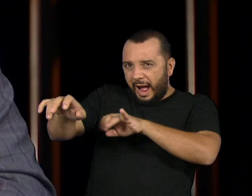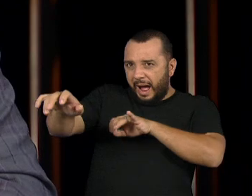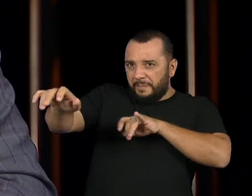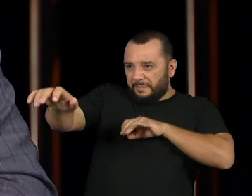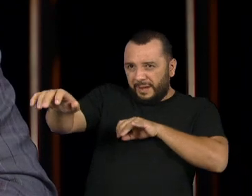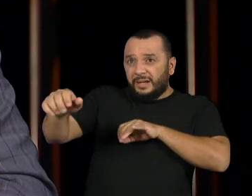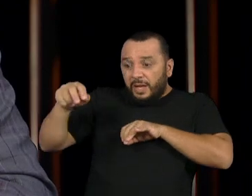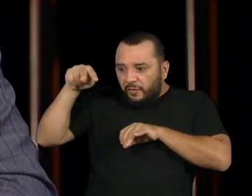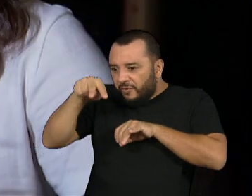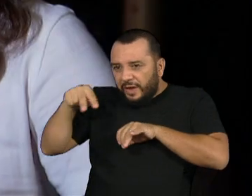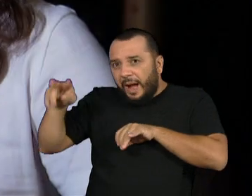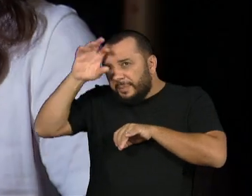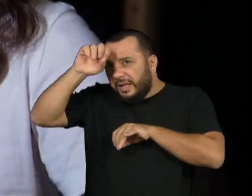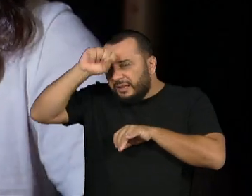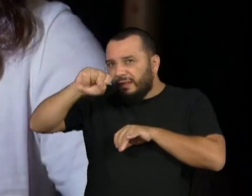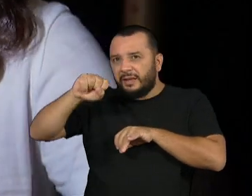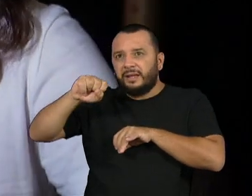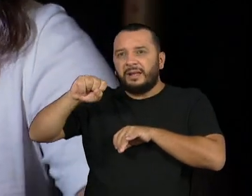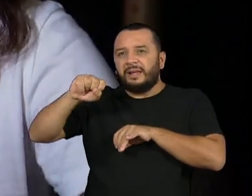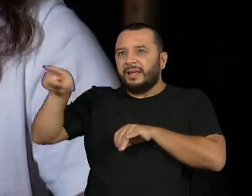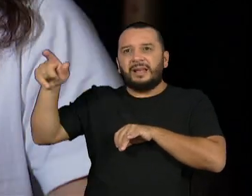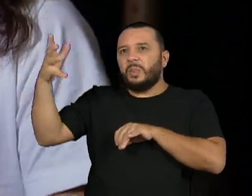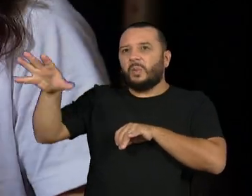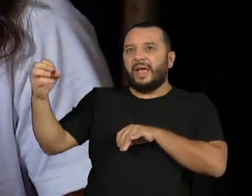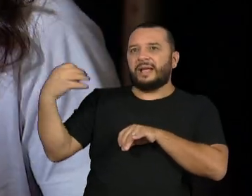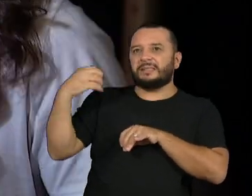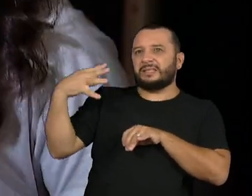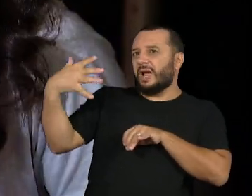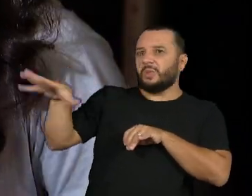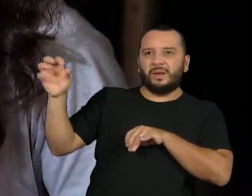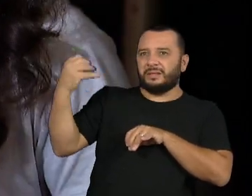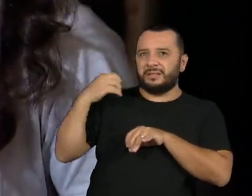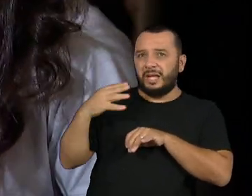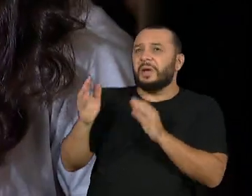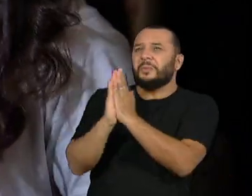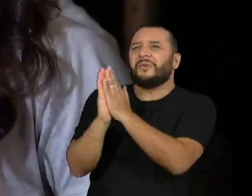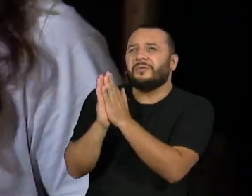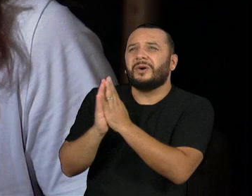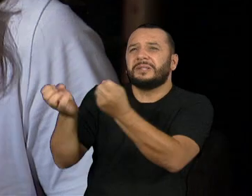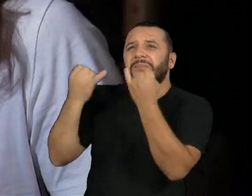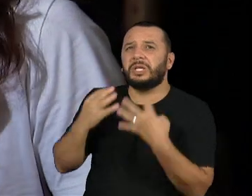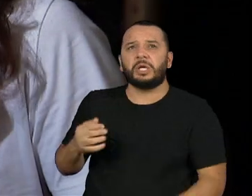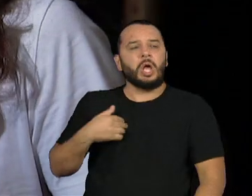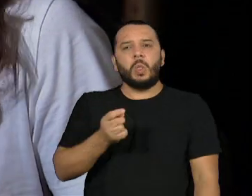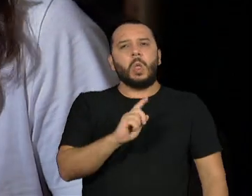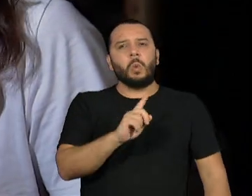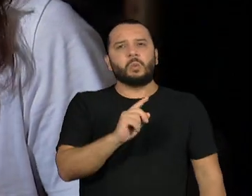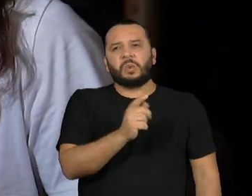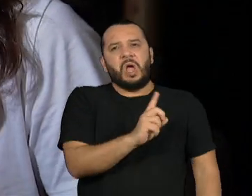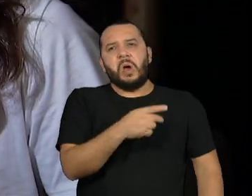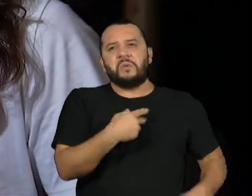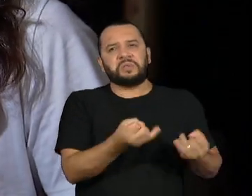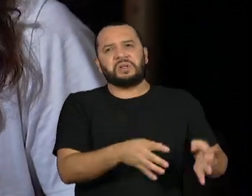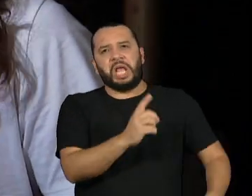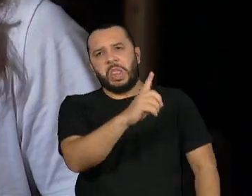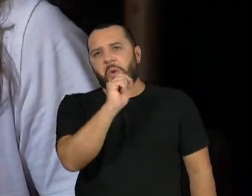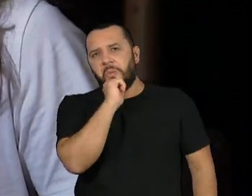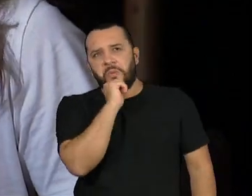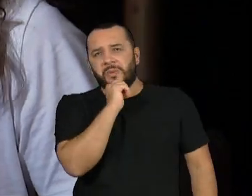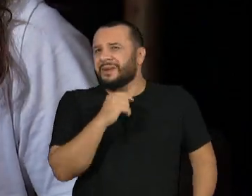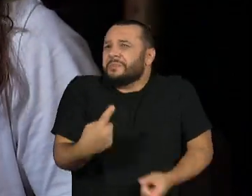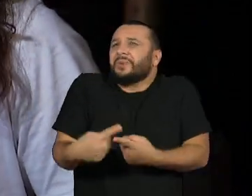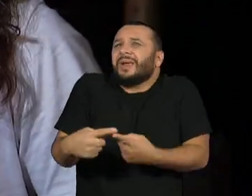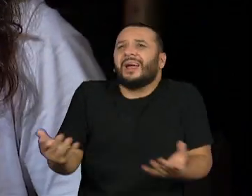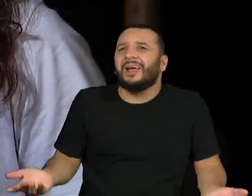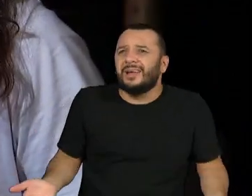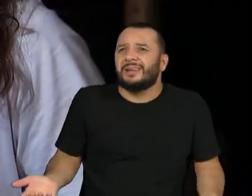não vou te ensinar. Aprenda. Ele não queria. Eu pedi, pai, por favor, me explica. Ele, não, assim eu não vou explicar. Mas por que